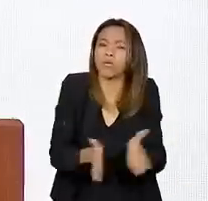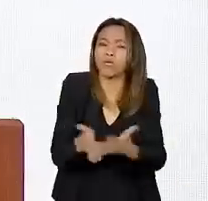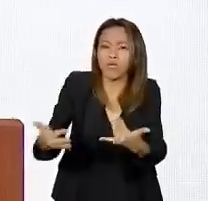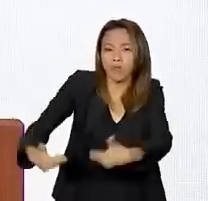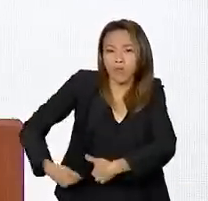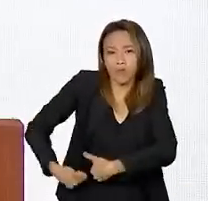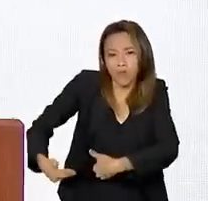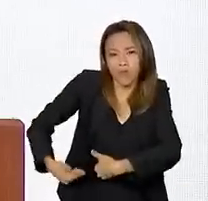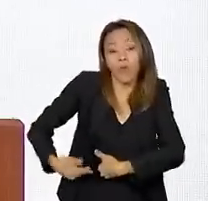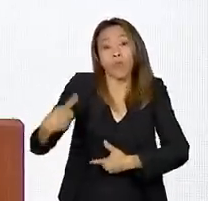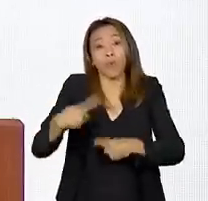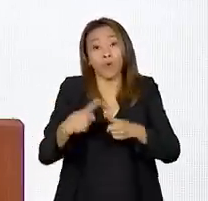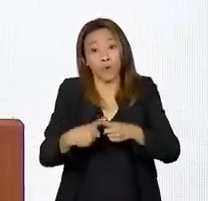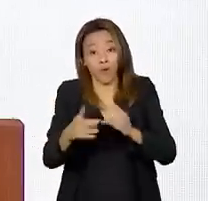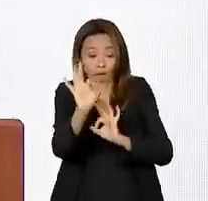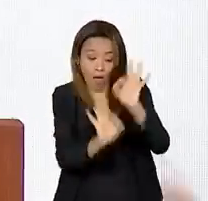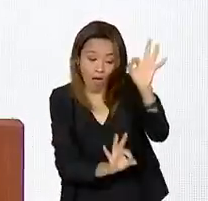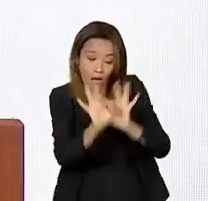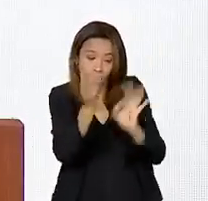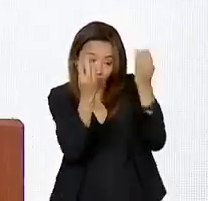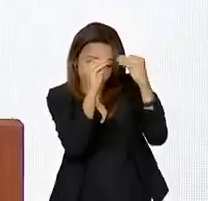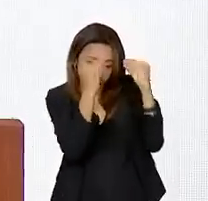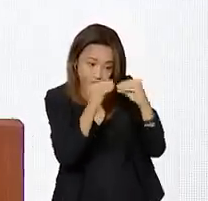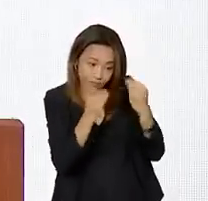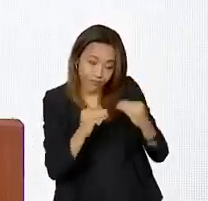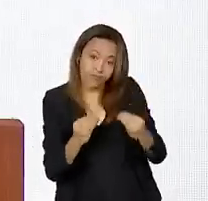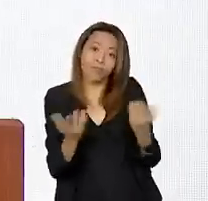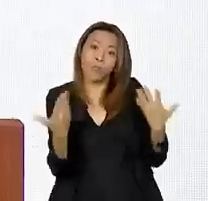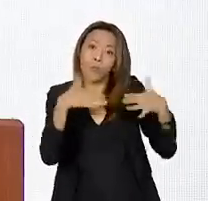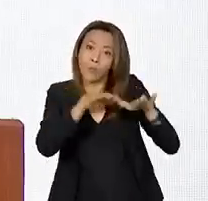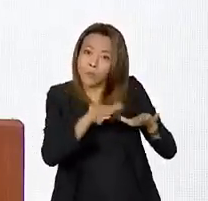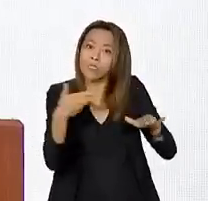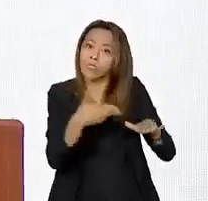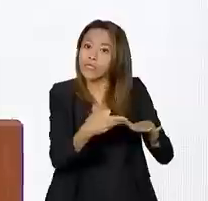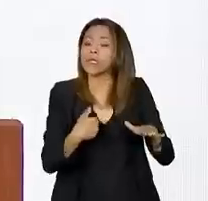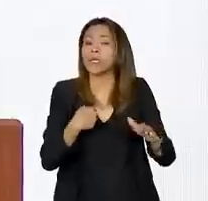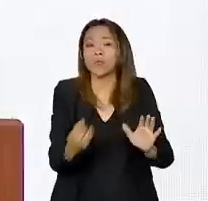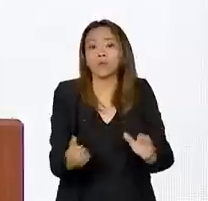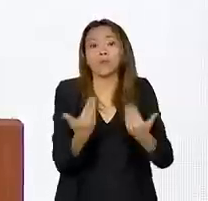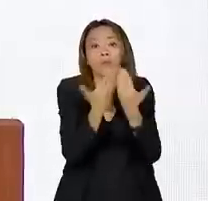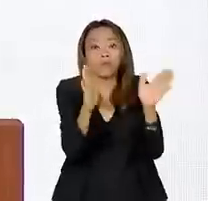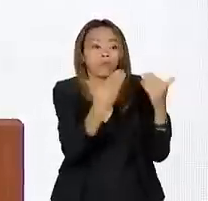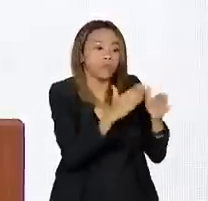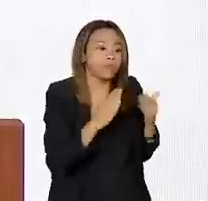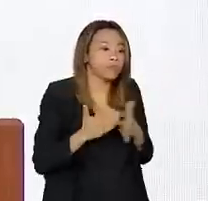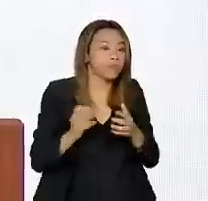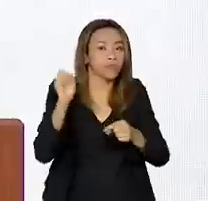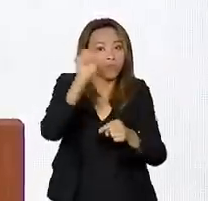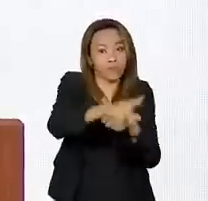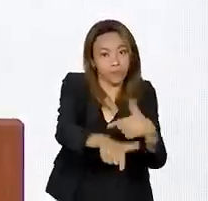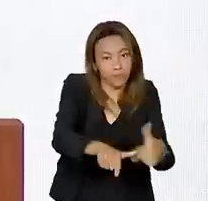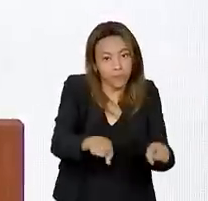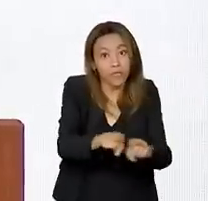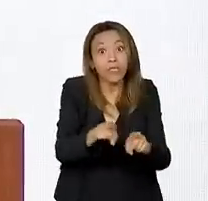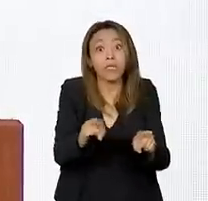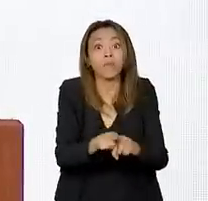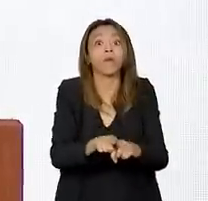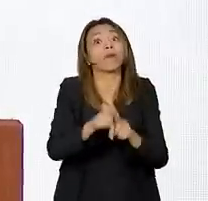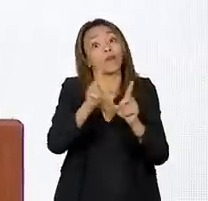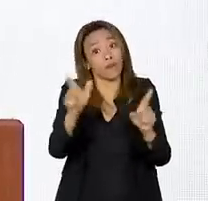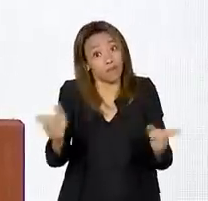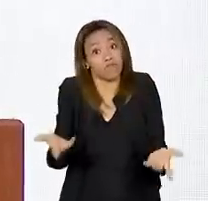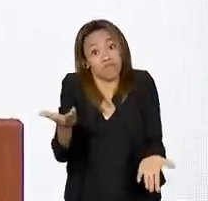de inclusão produtiva, e tanto no emprego quanto na geração de bens. É